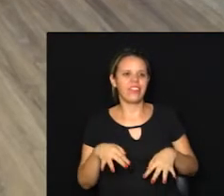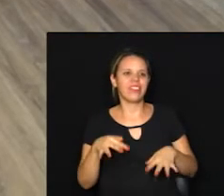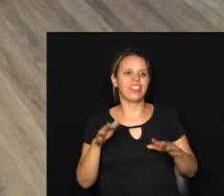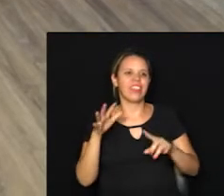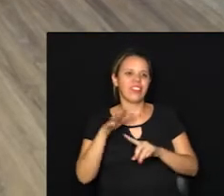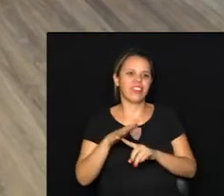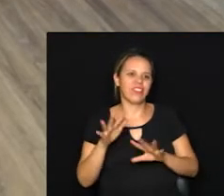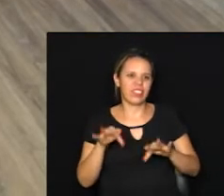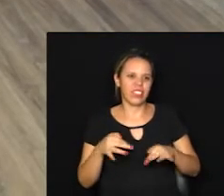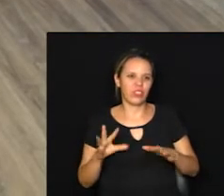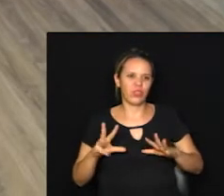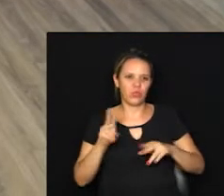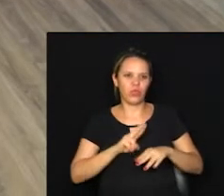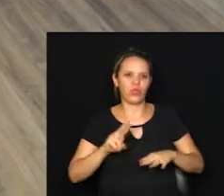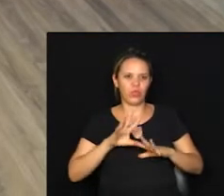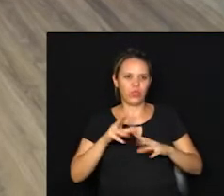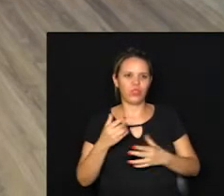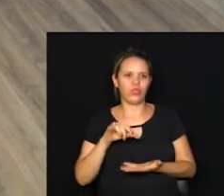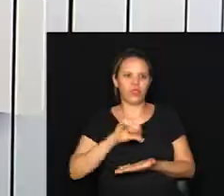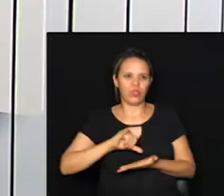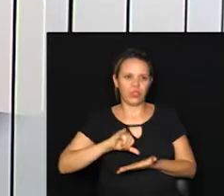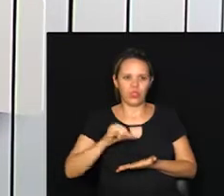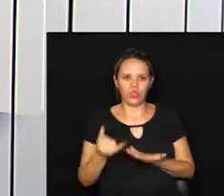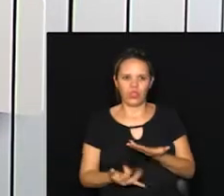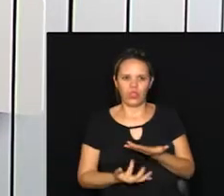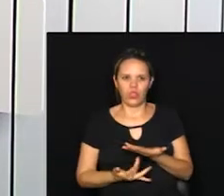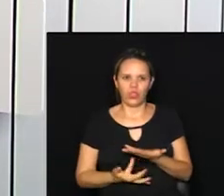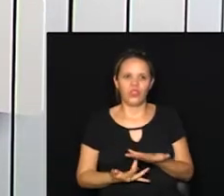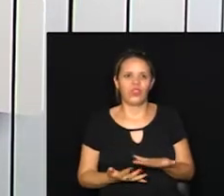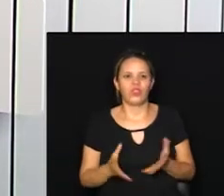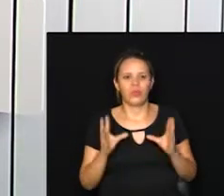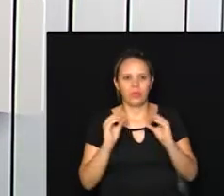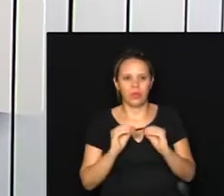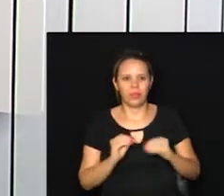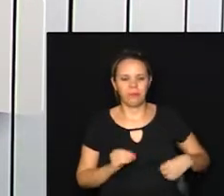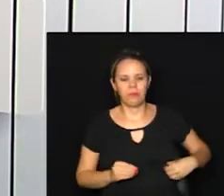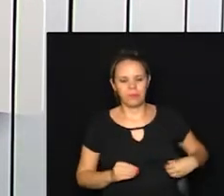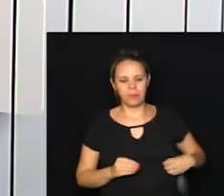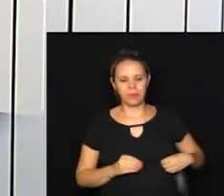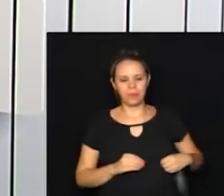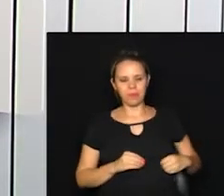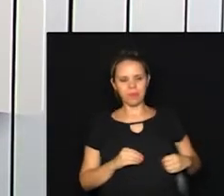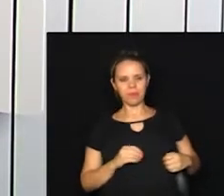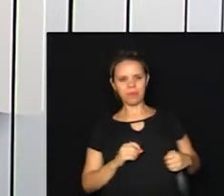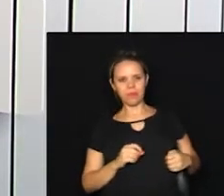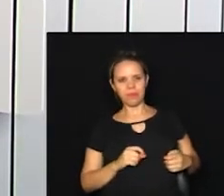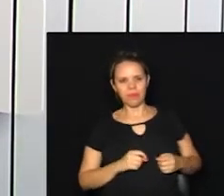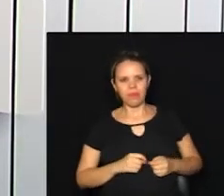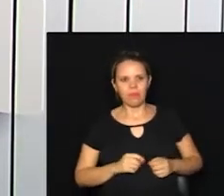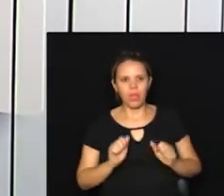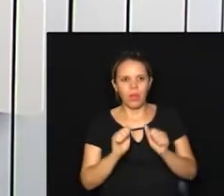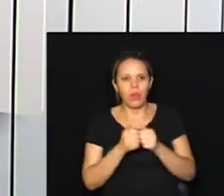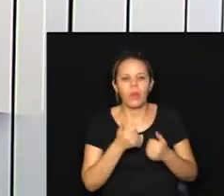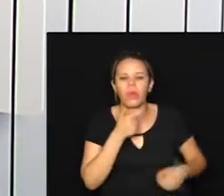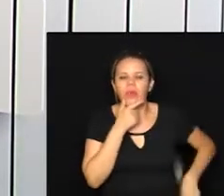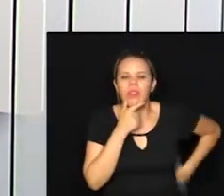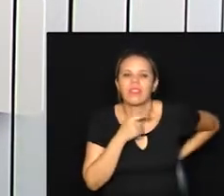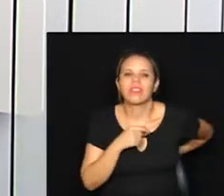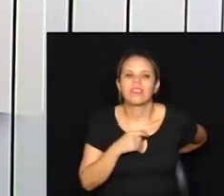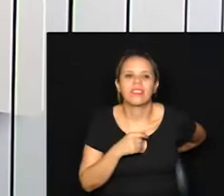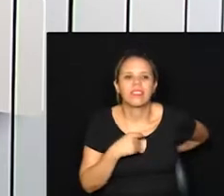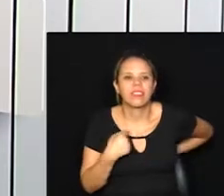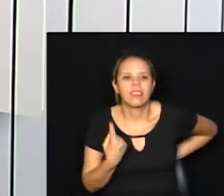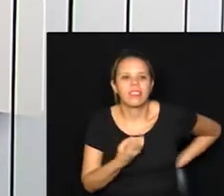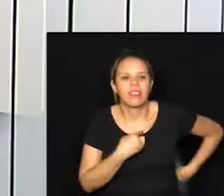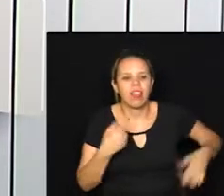fritou tudo, já tá com uma cor já escura. Que mais que... o pão de queijo. Já que nós